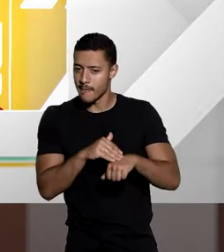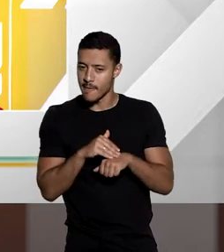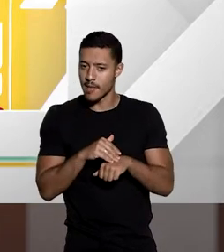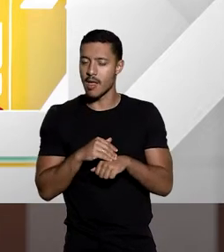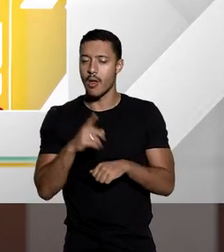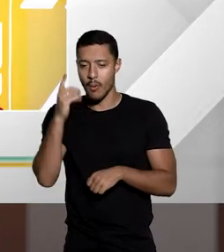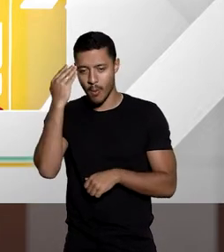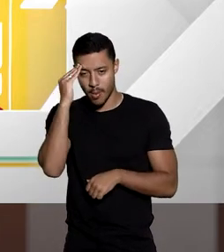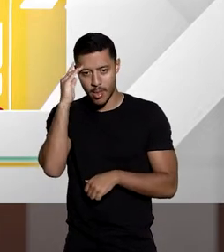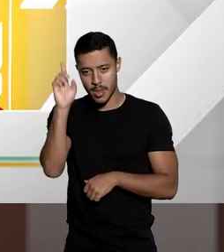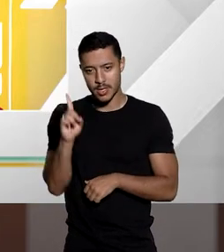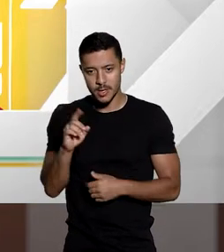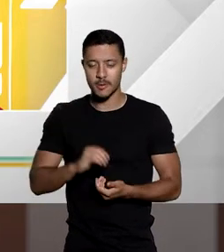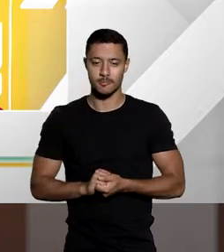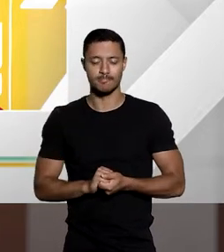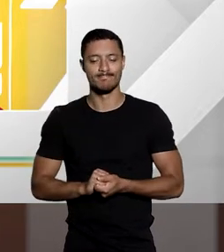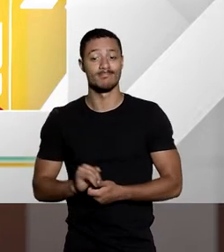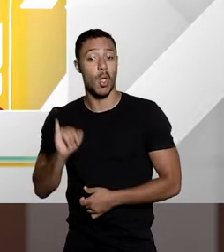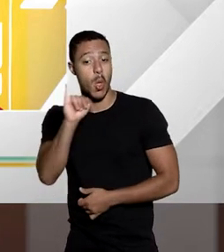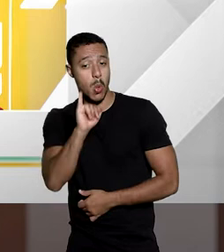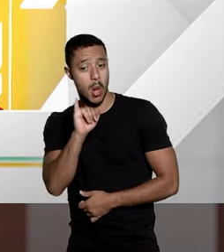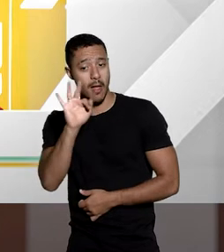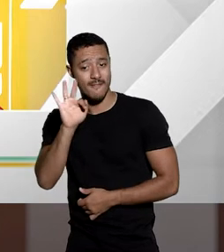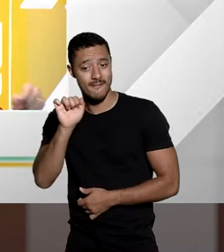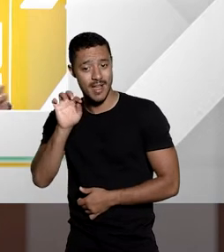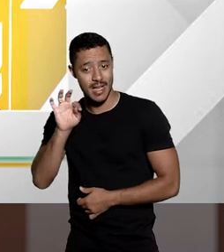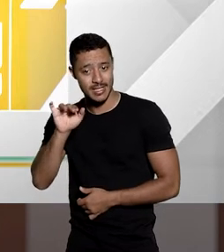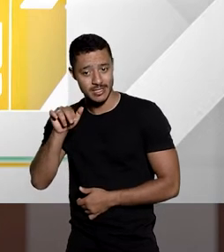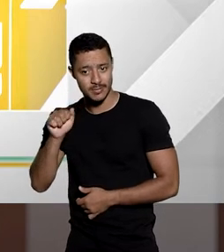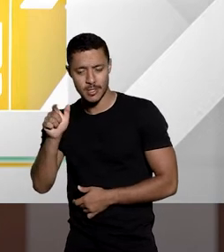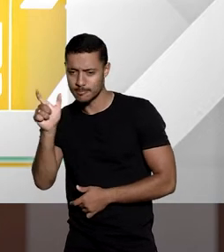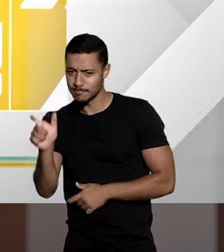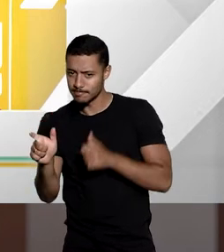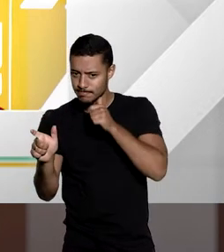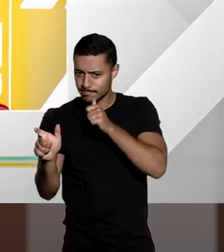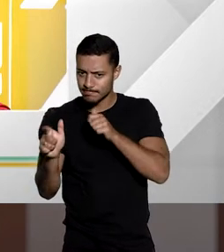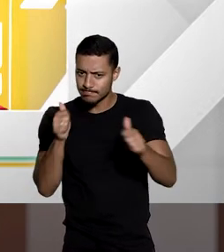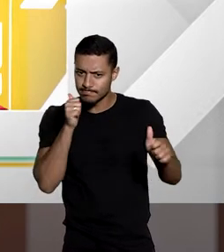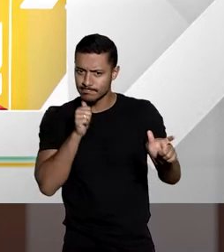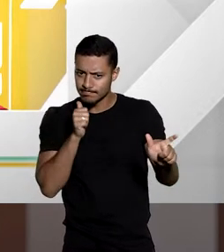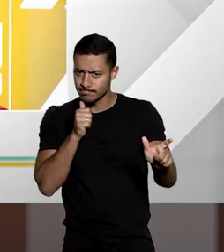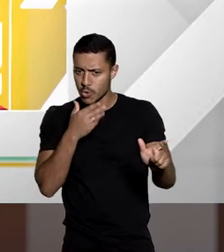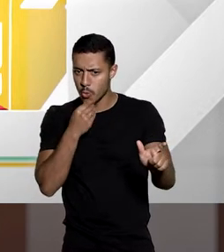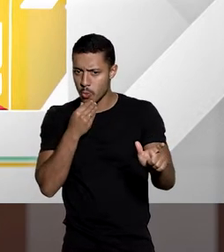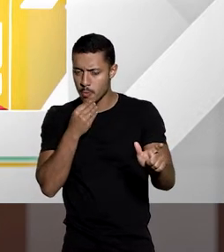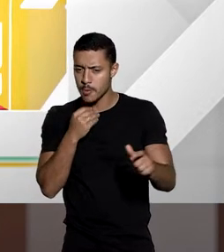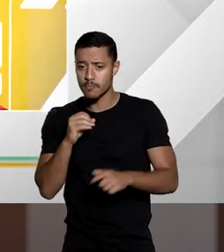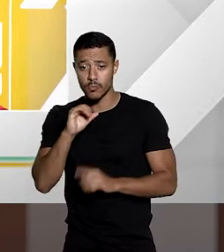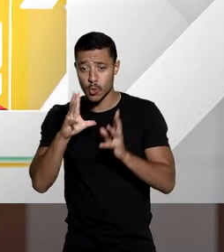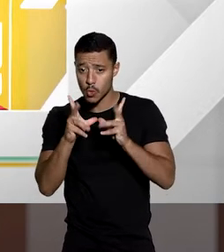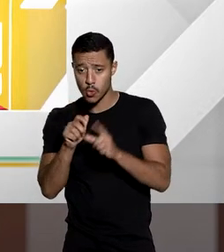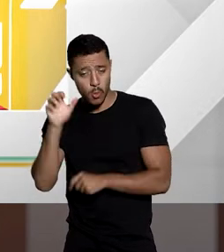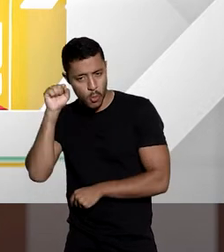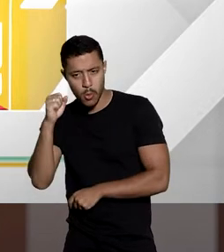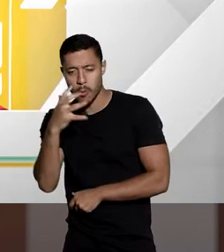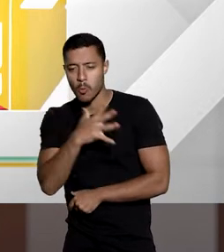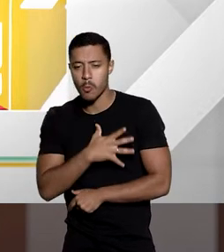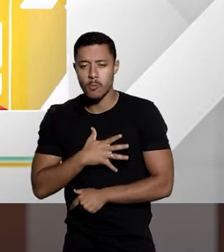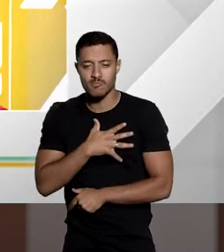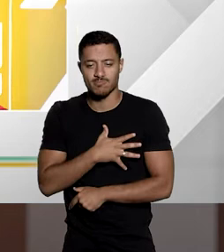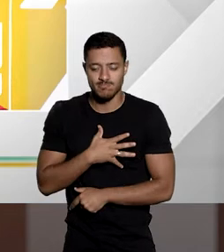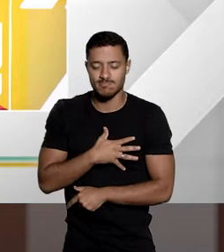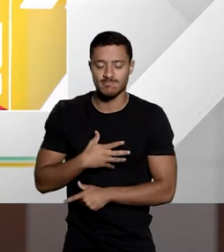Entender Direito. Olá, Fátima. Olá, Thiago. Olá a todos que nos ouvem. É uma grande